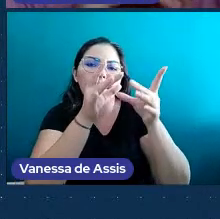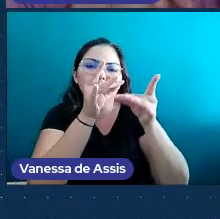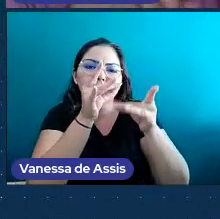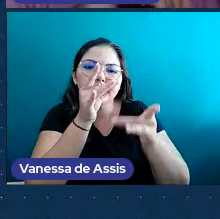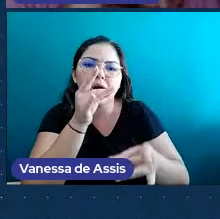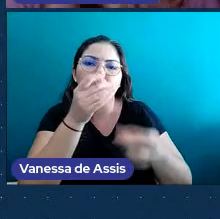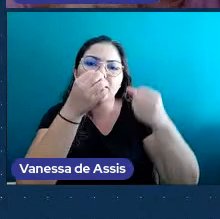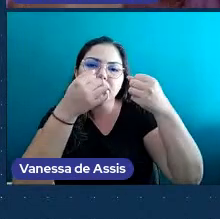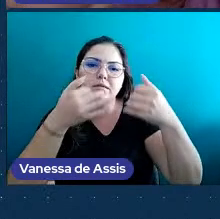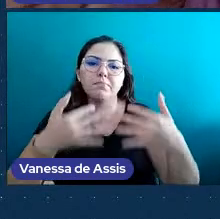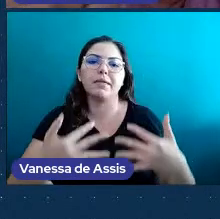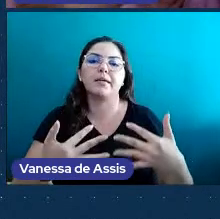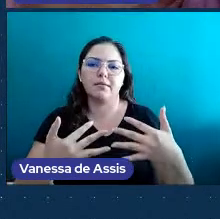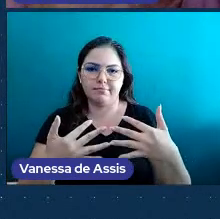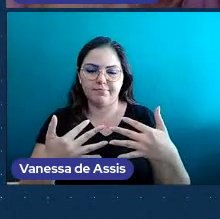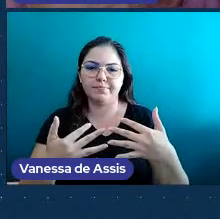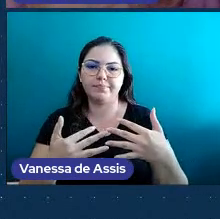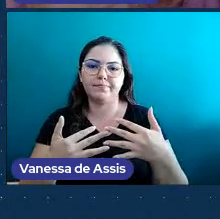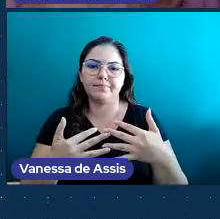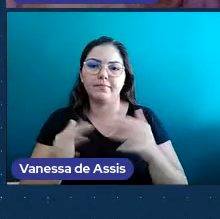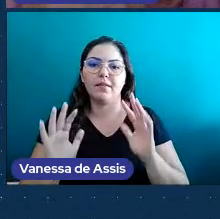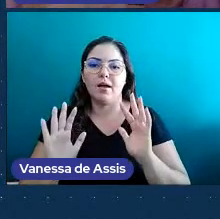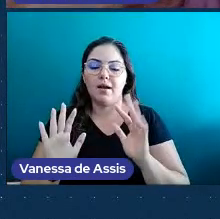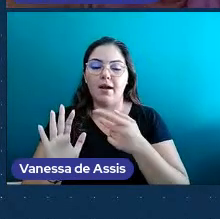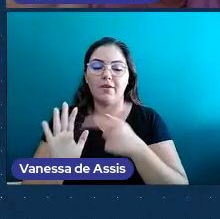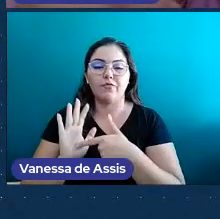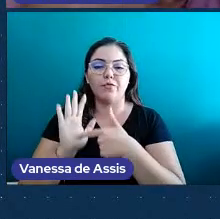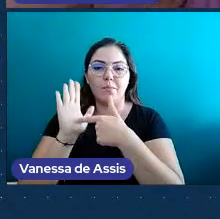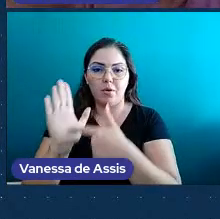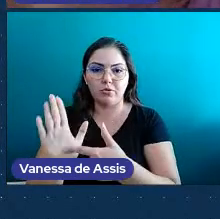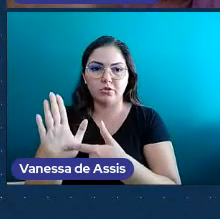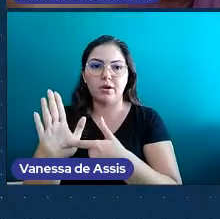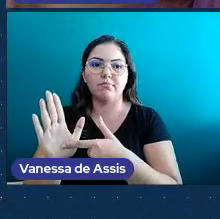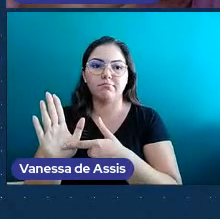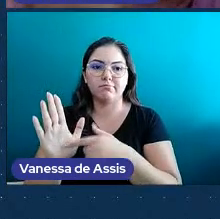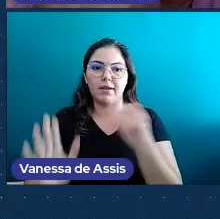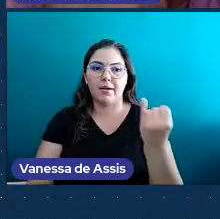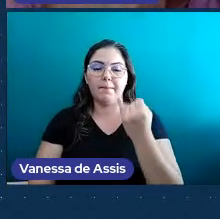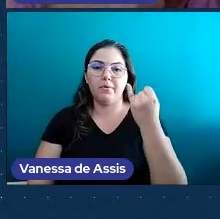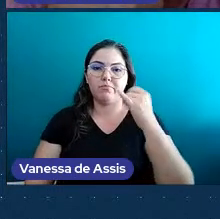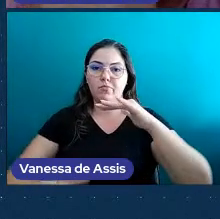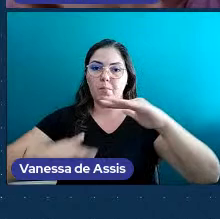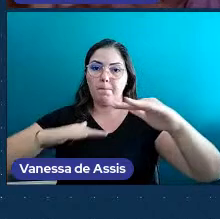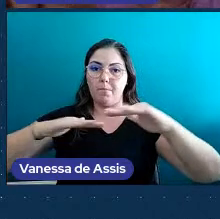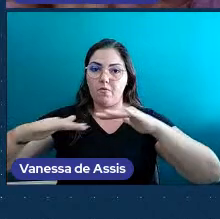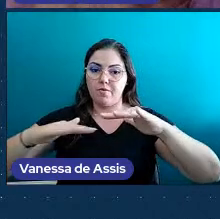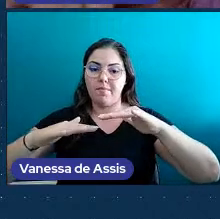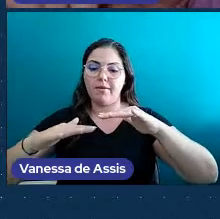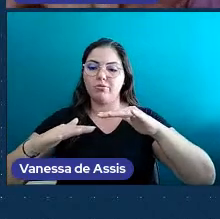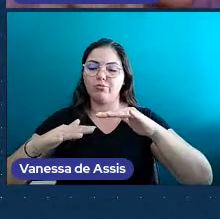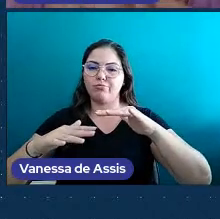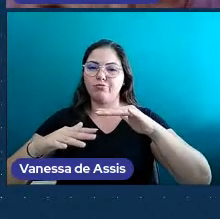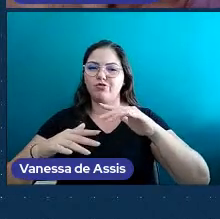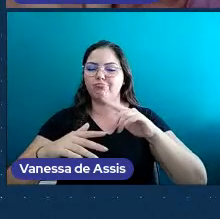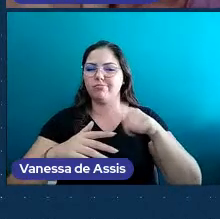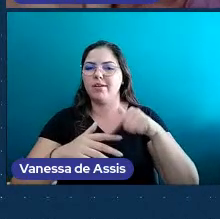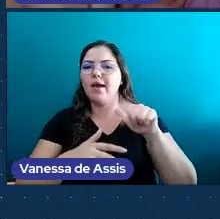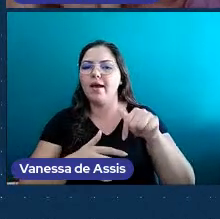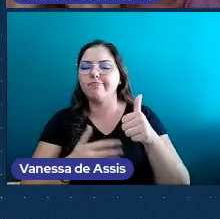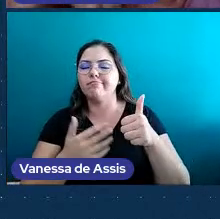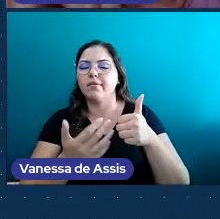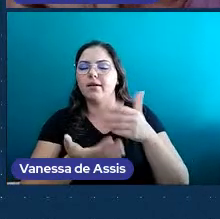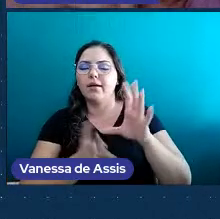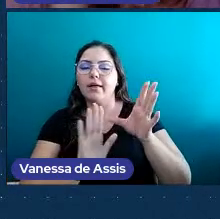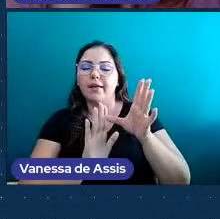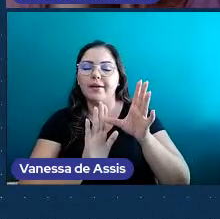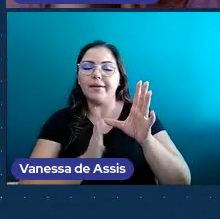para mostrar a importância desse movimento de fundamentação teórica, eu vou mostrar aqui para vocês,